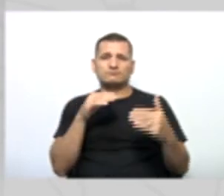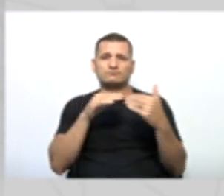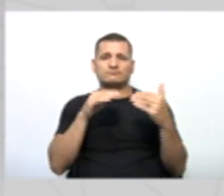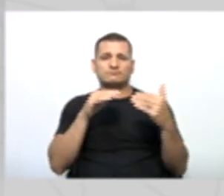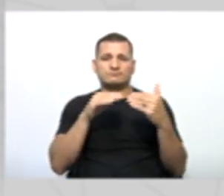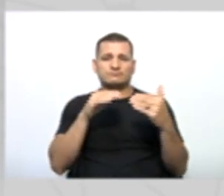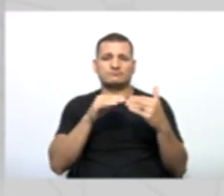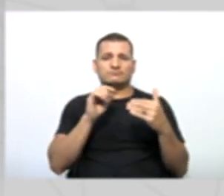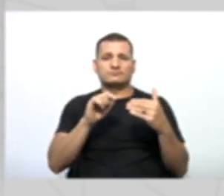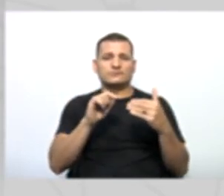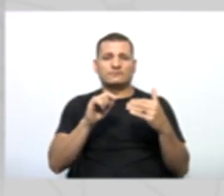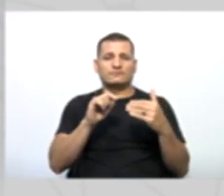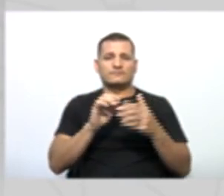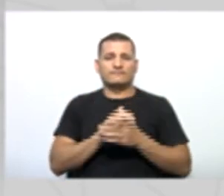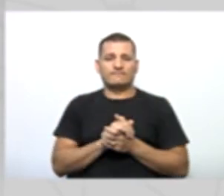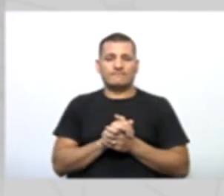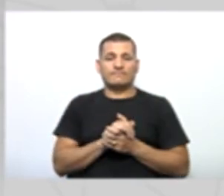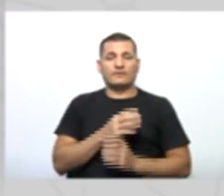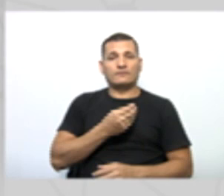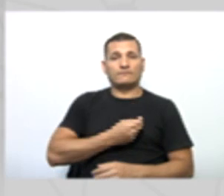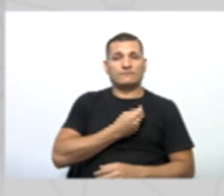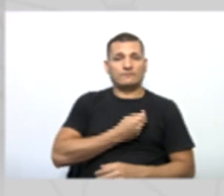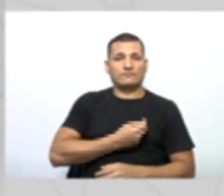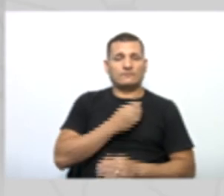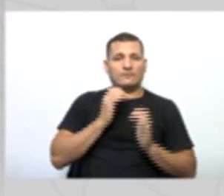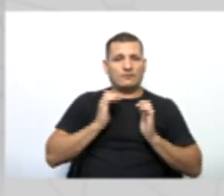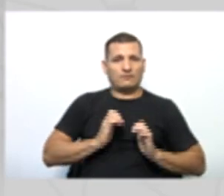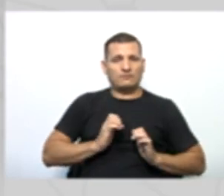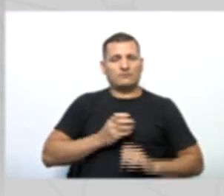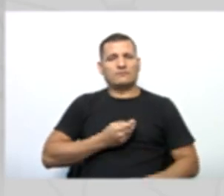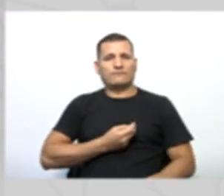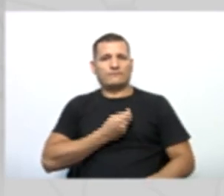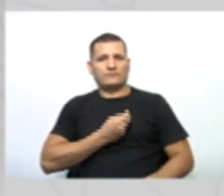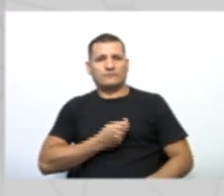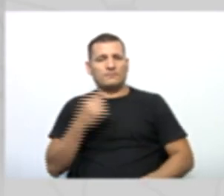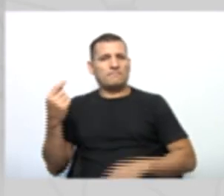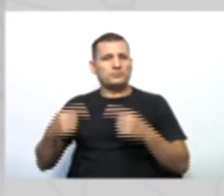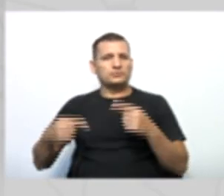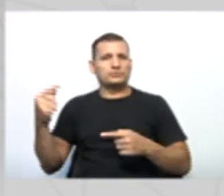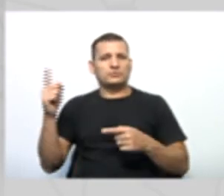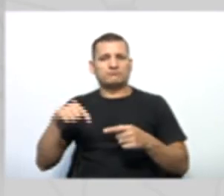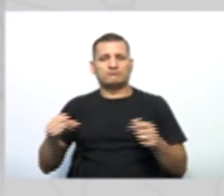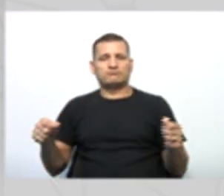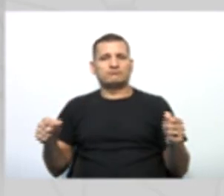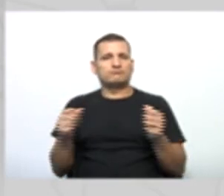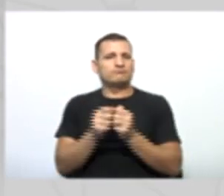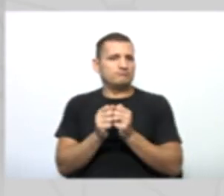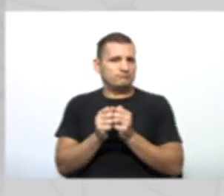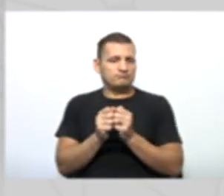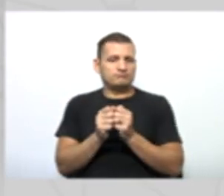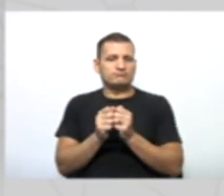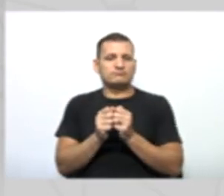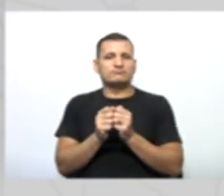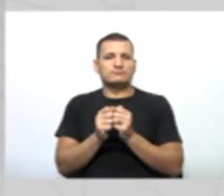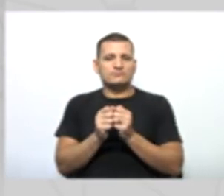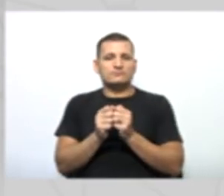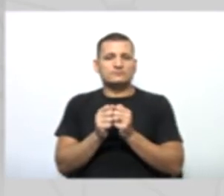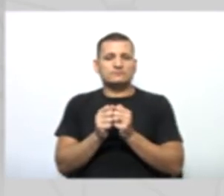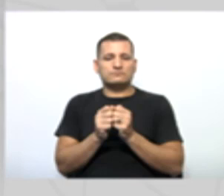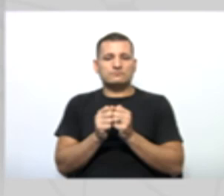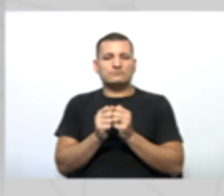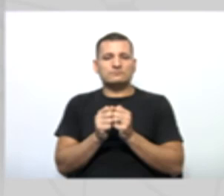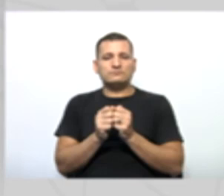à indissociabilidade entre a vida ética e a vida política. Ou seja, ética e política estão